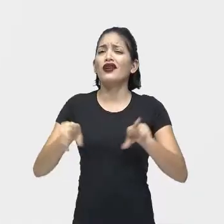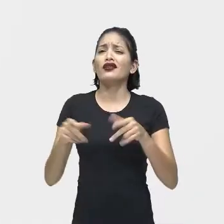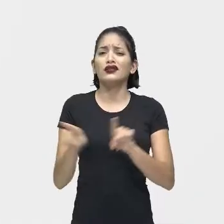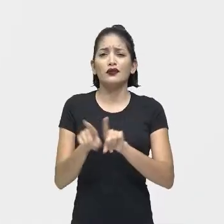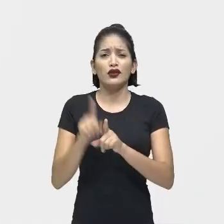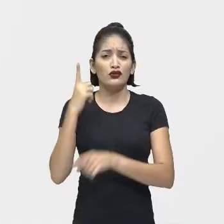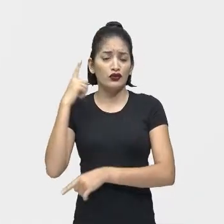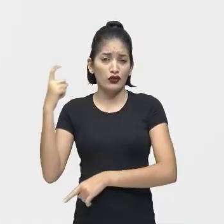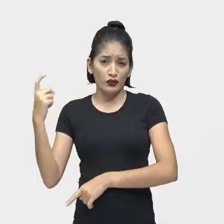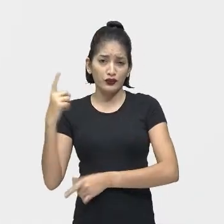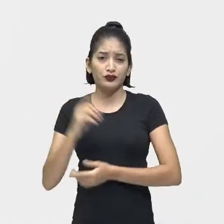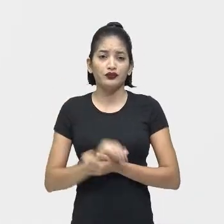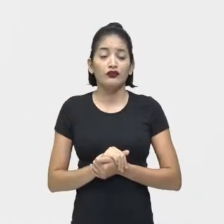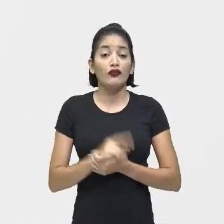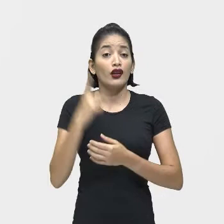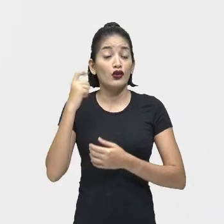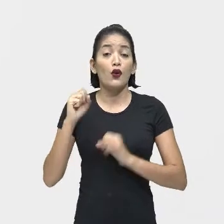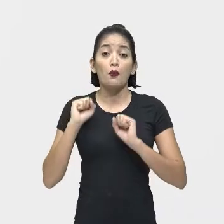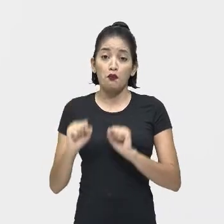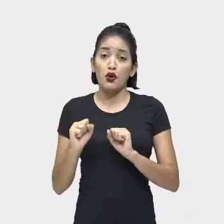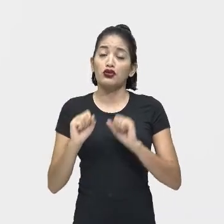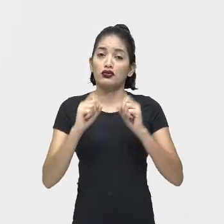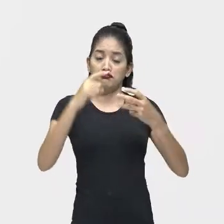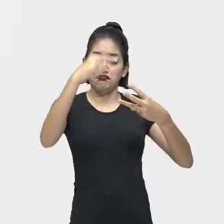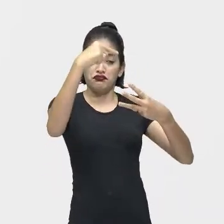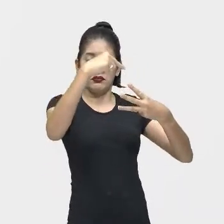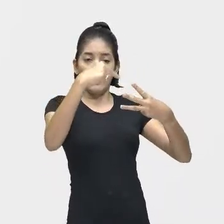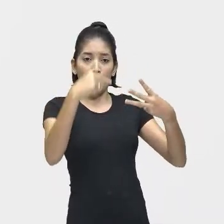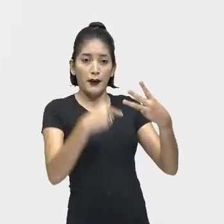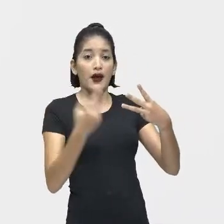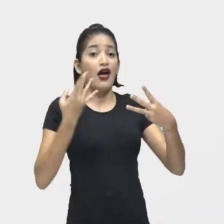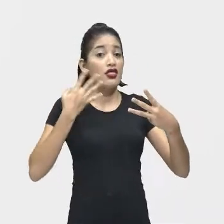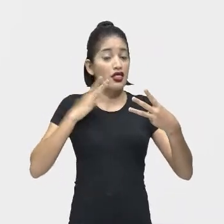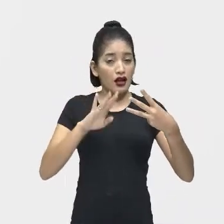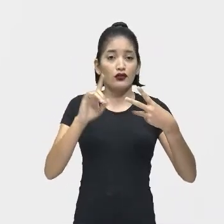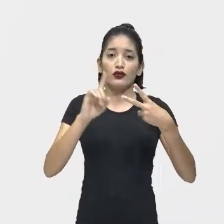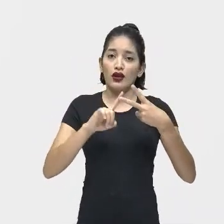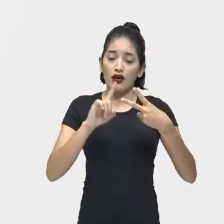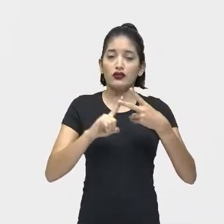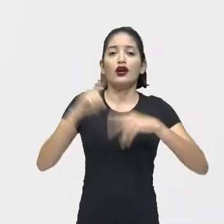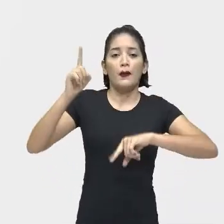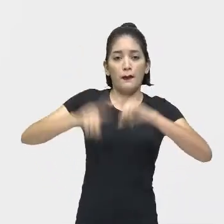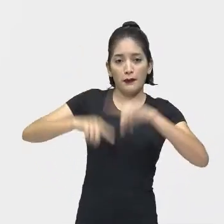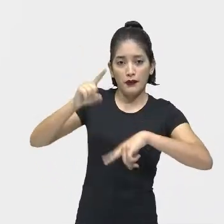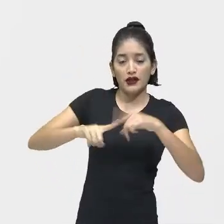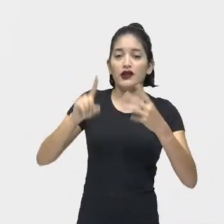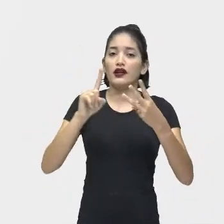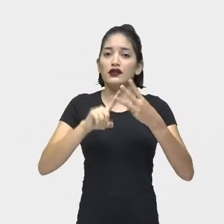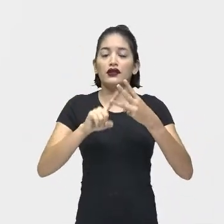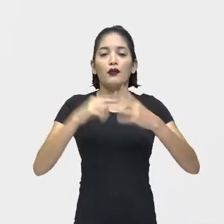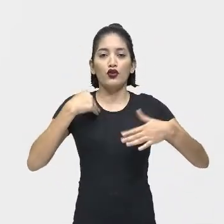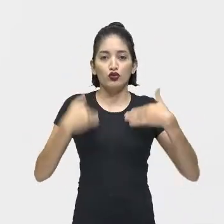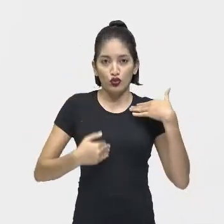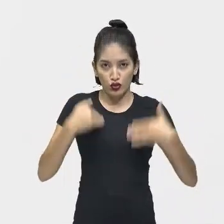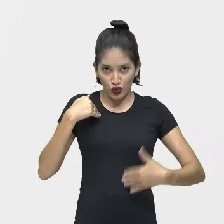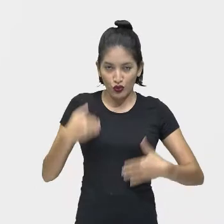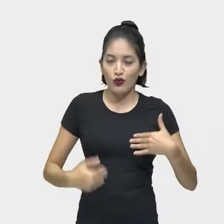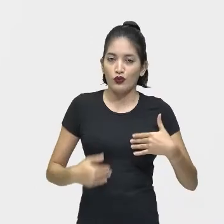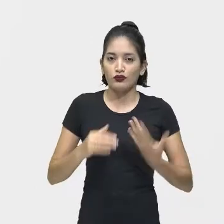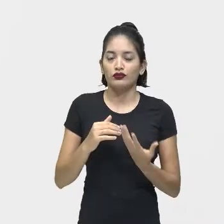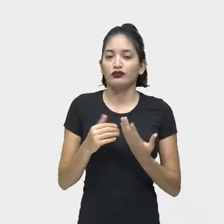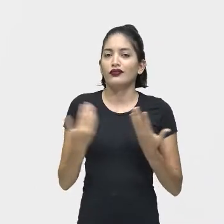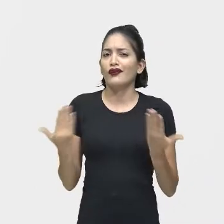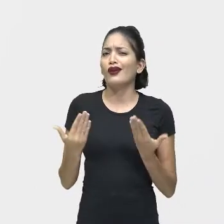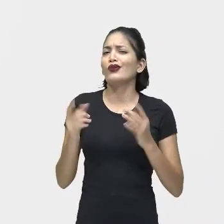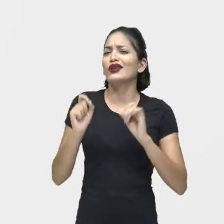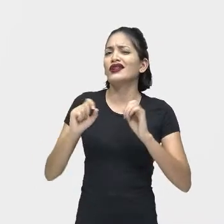ver? Então, os sons podem ser divididos em sons naturais, sons mecânicos e sons corporais. Vamos